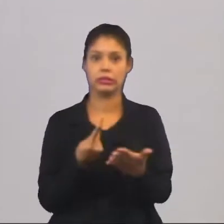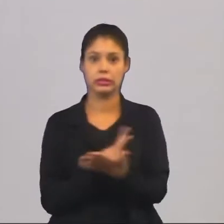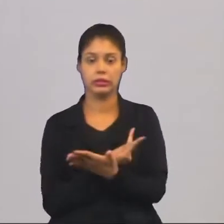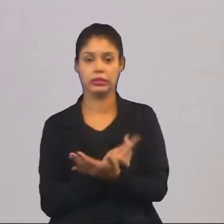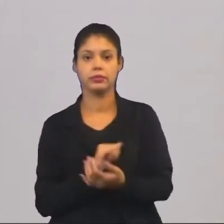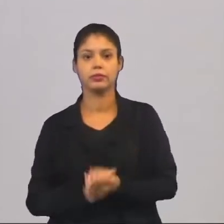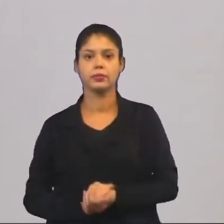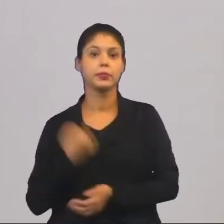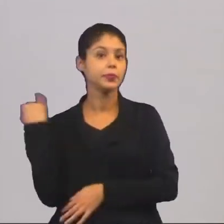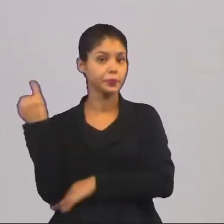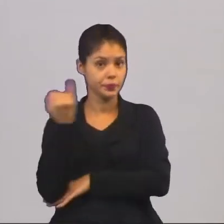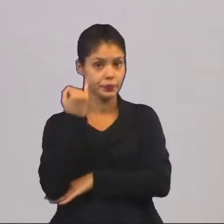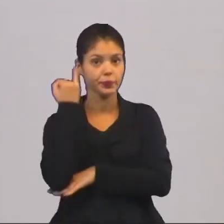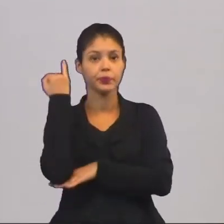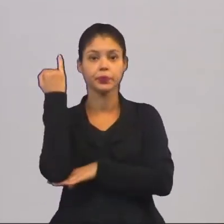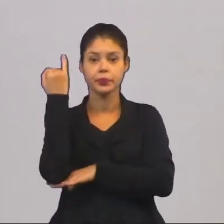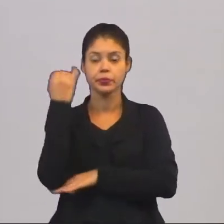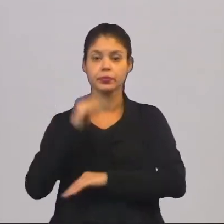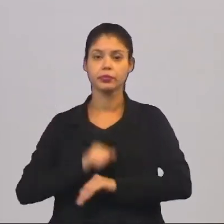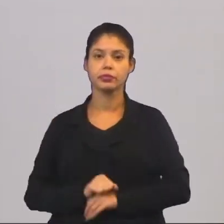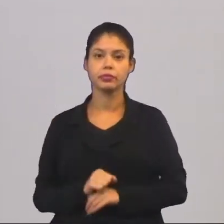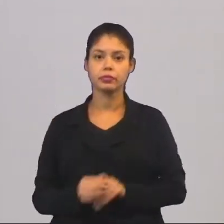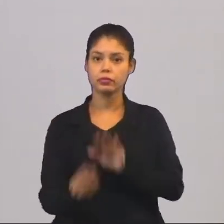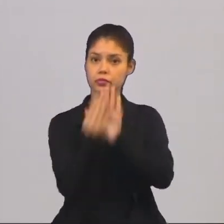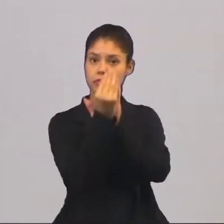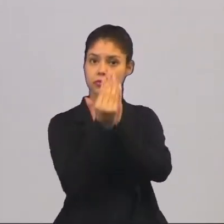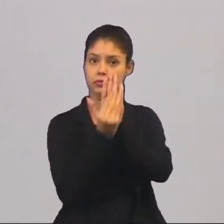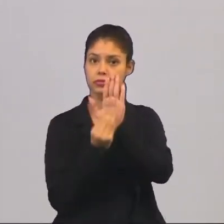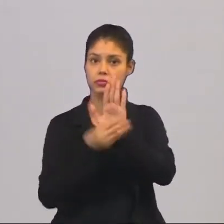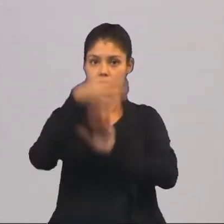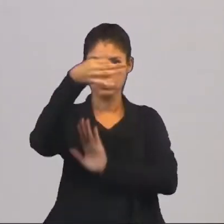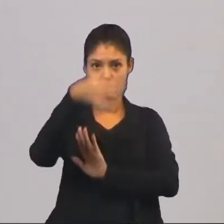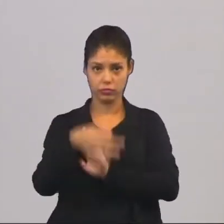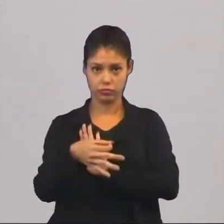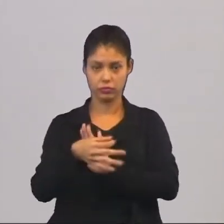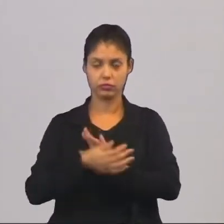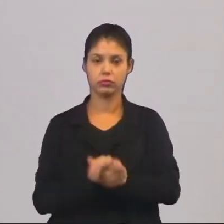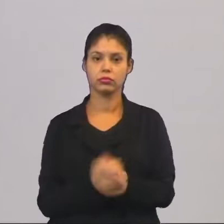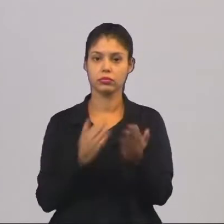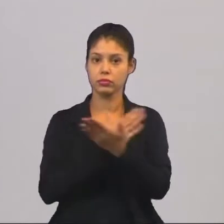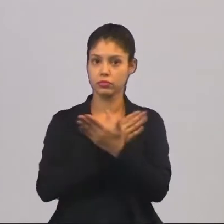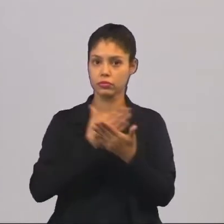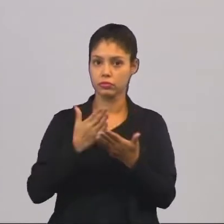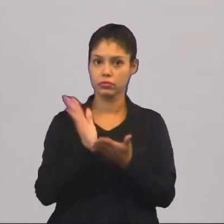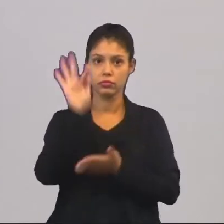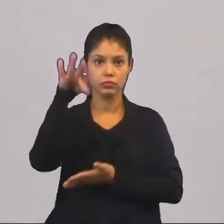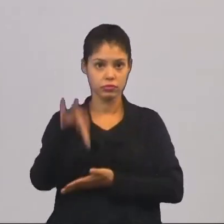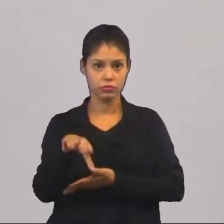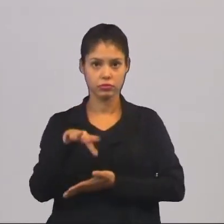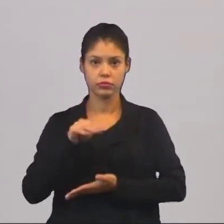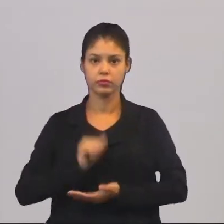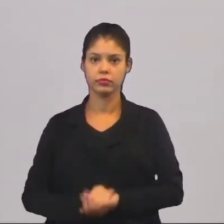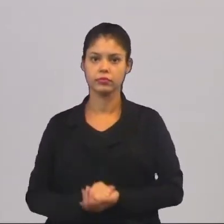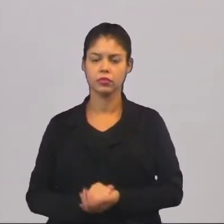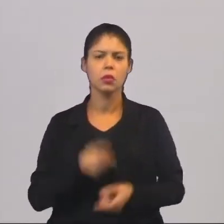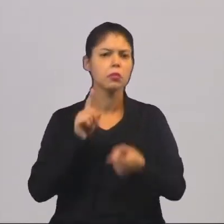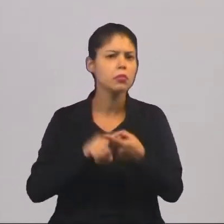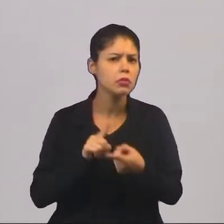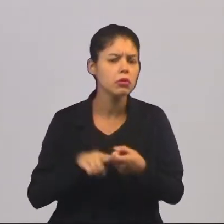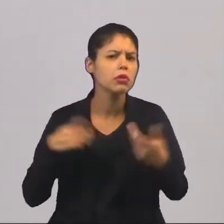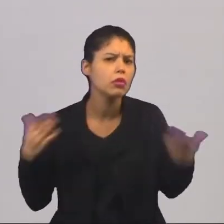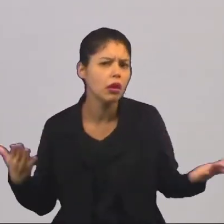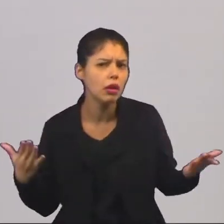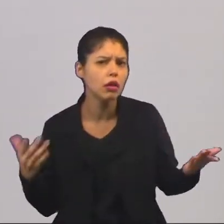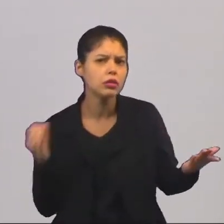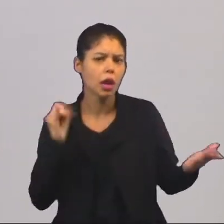é importante a coleta estar correta, do início ao fim. Porque se a